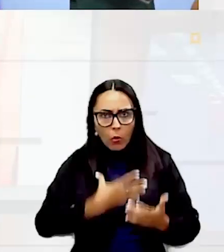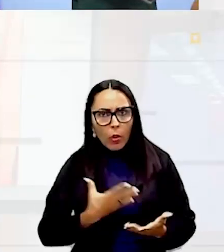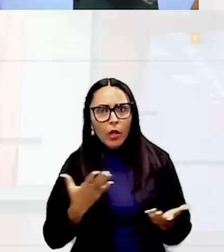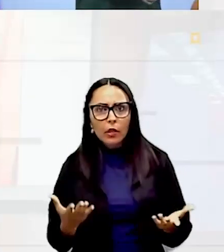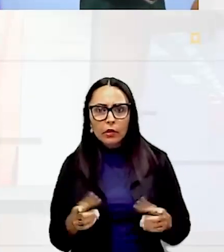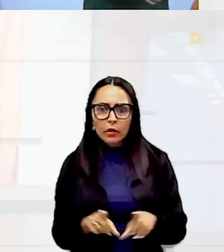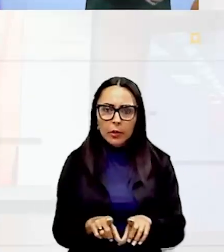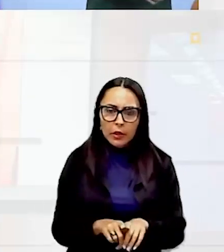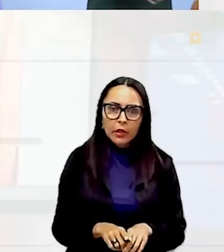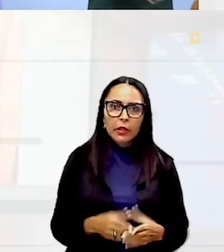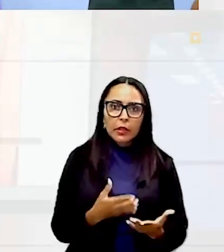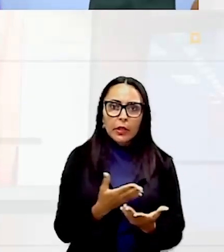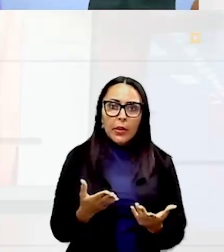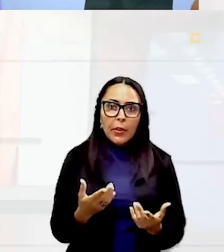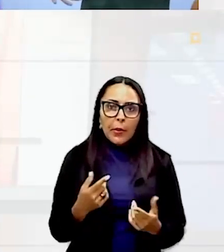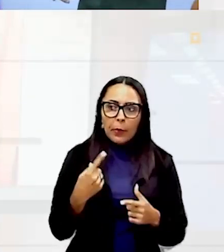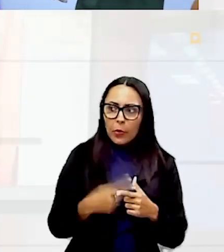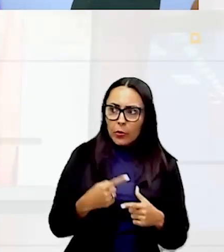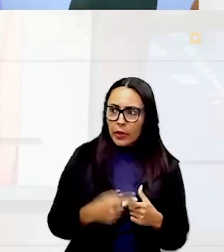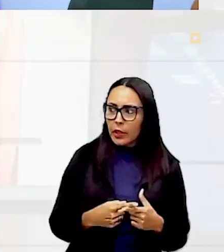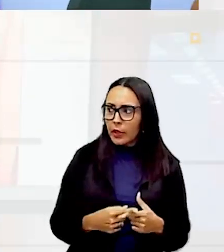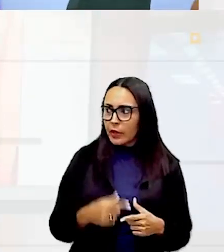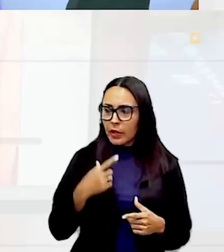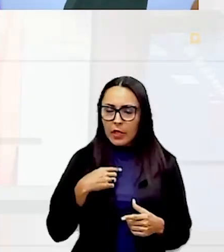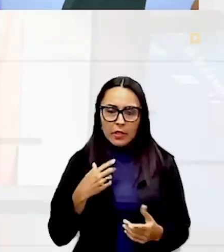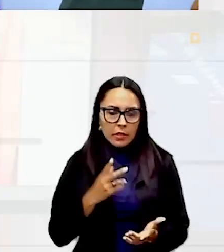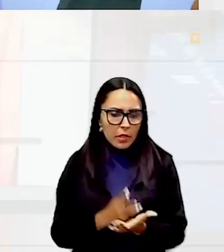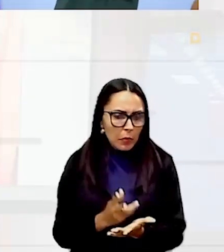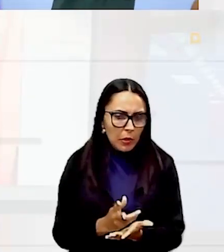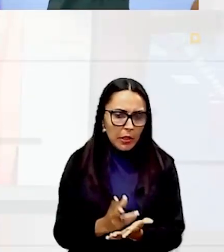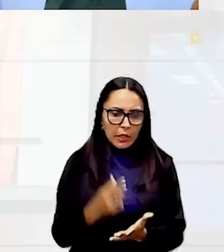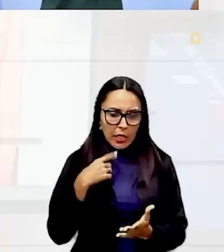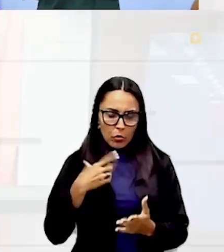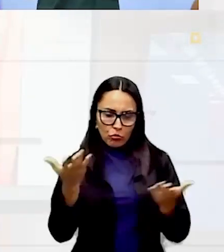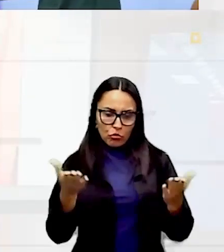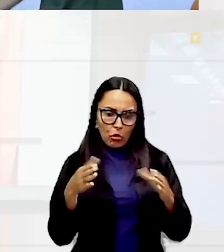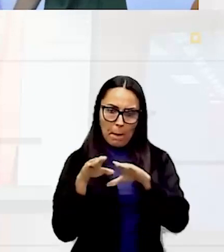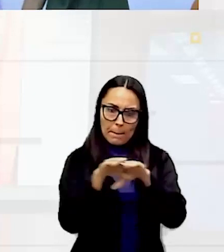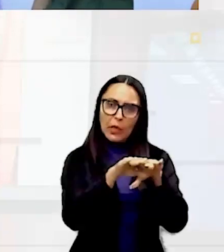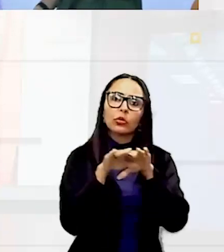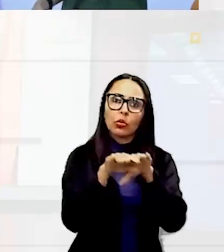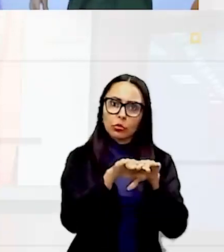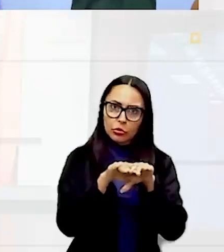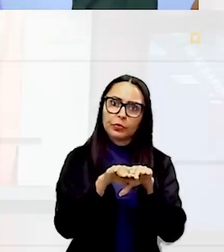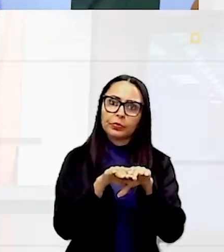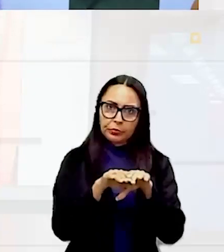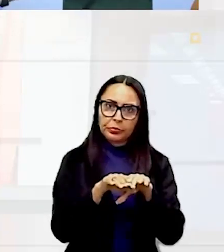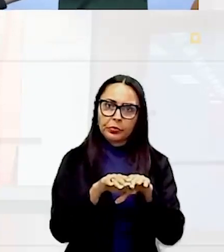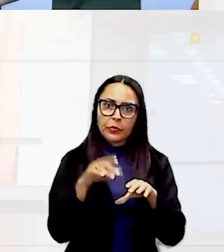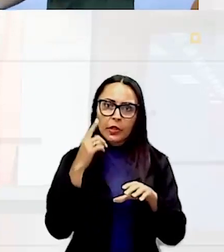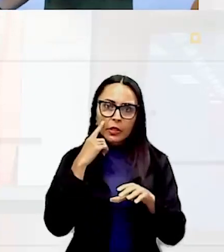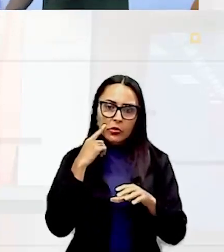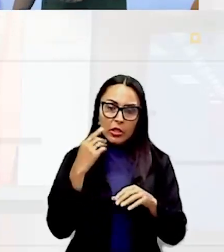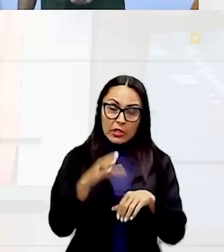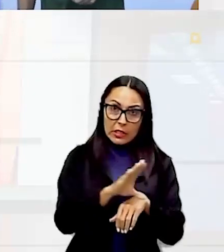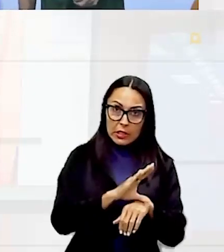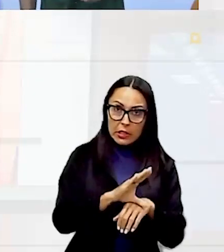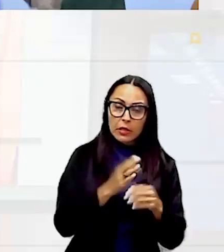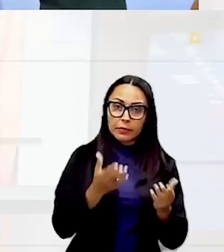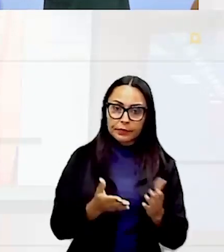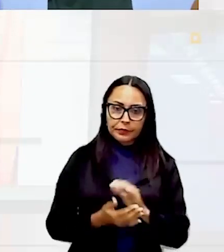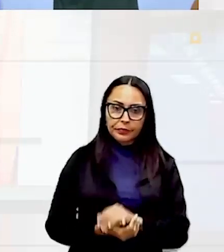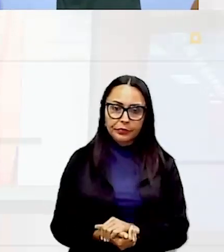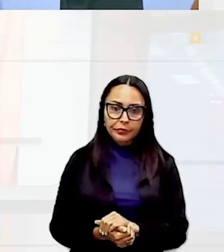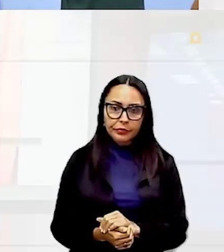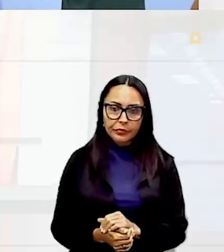fazer isso, porque toda vez que tem esses padrões monocromáticos de escala de cinza,